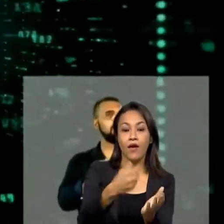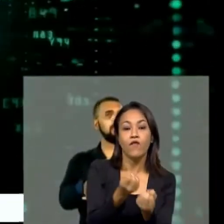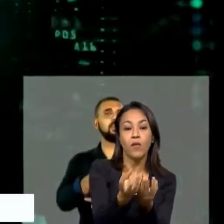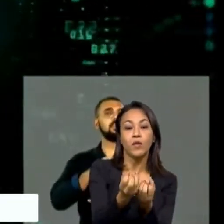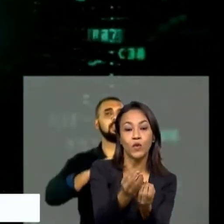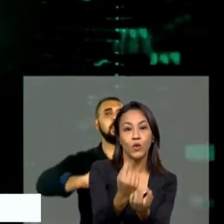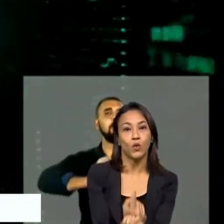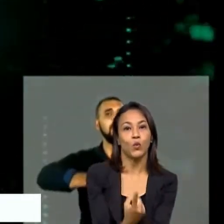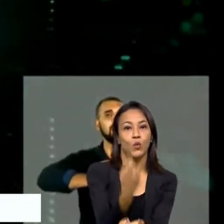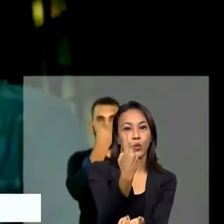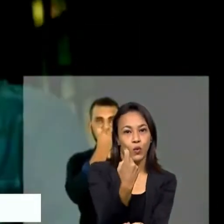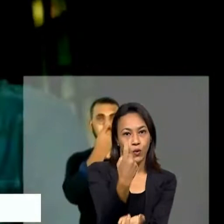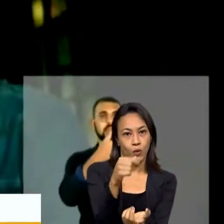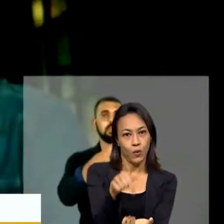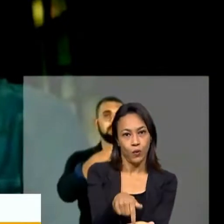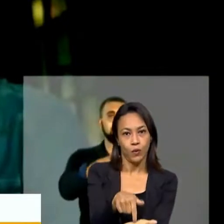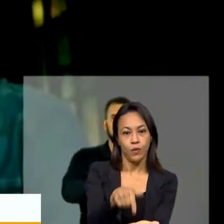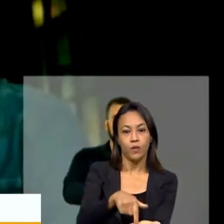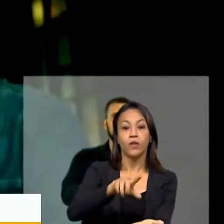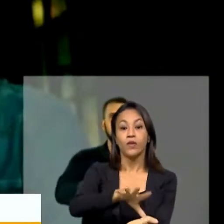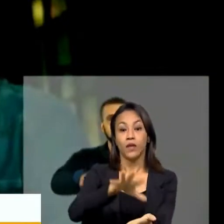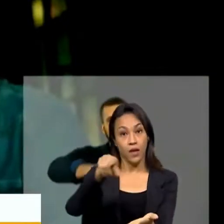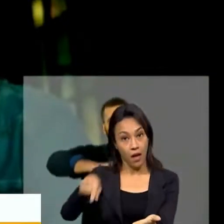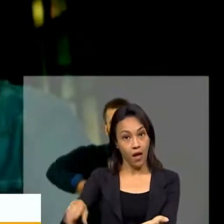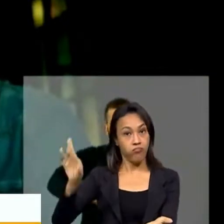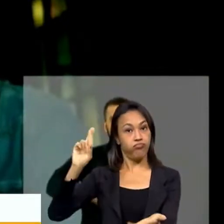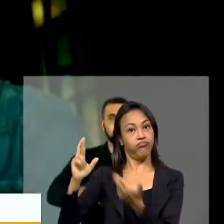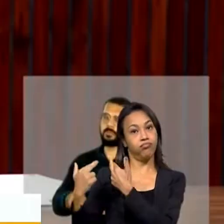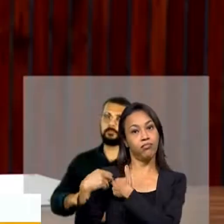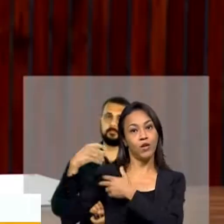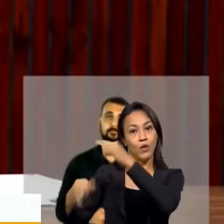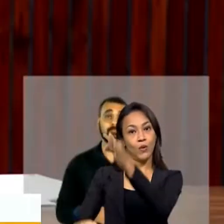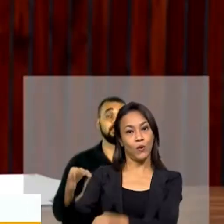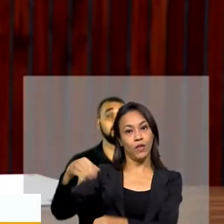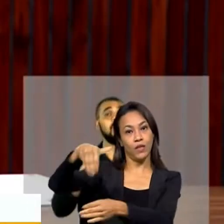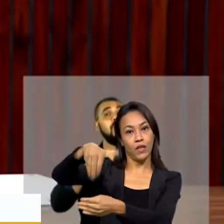informações. O documento será emitido a partir de um banco de